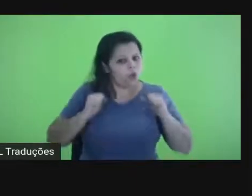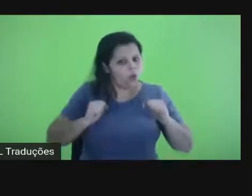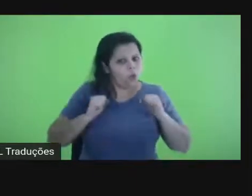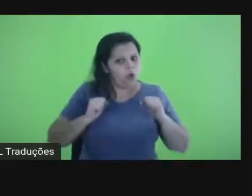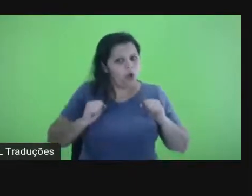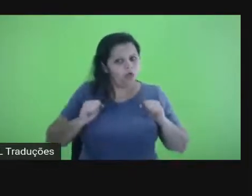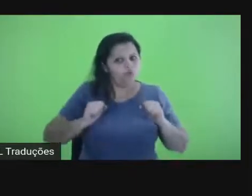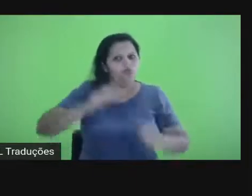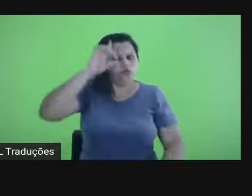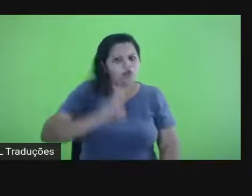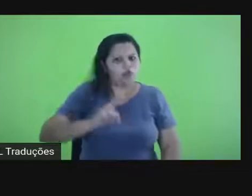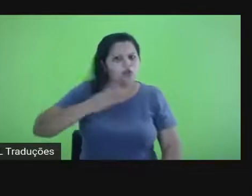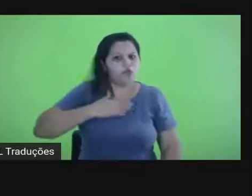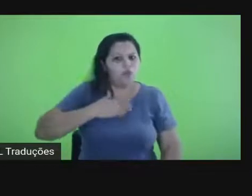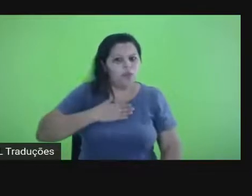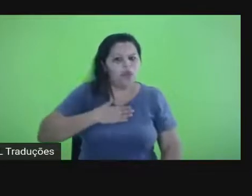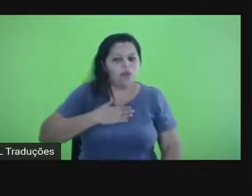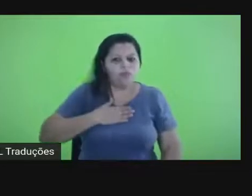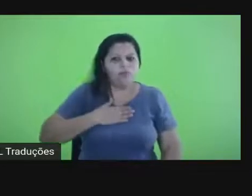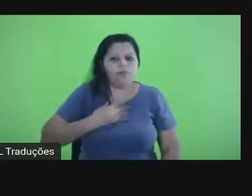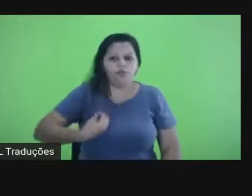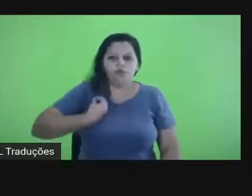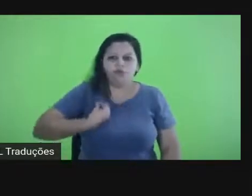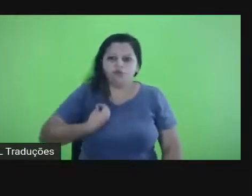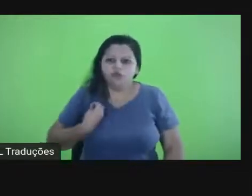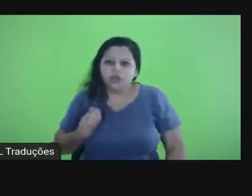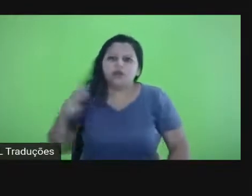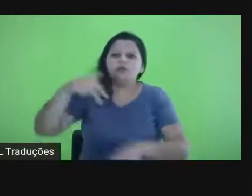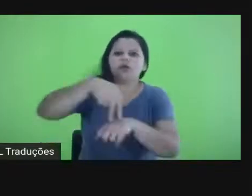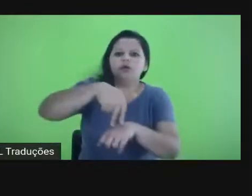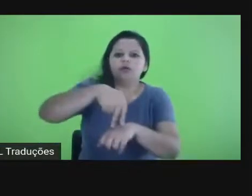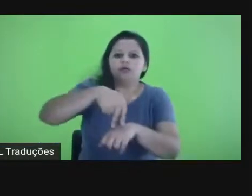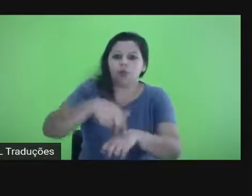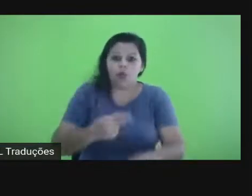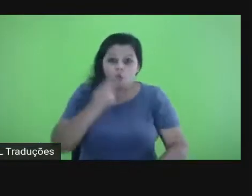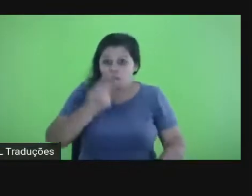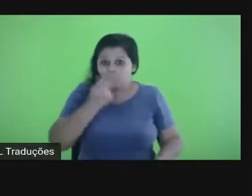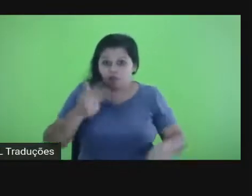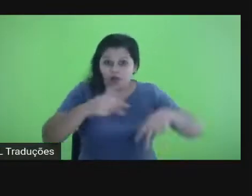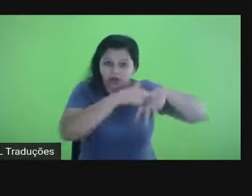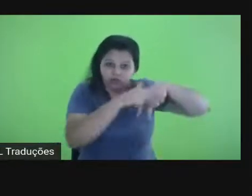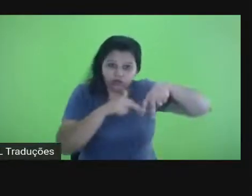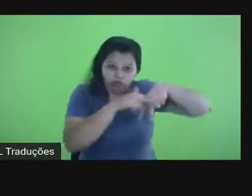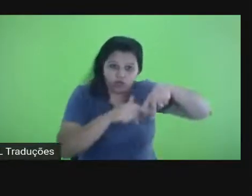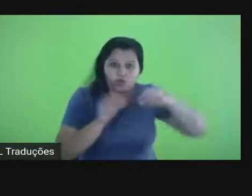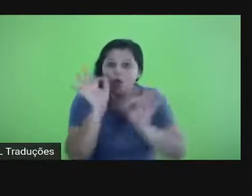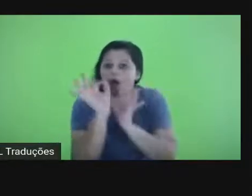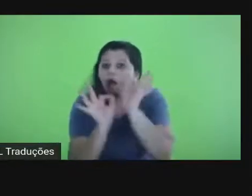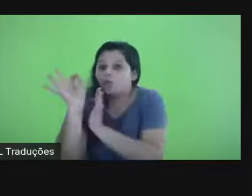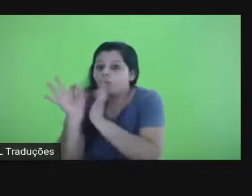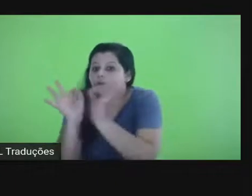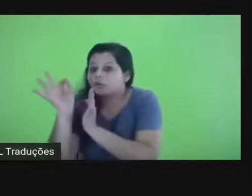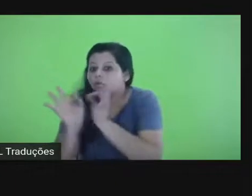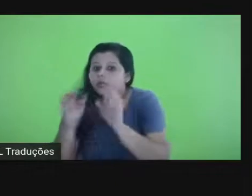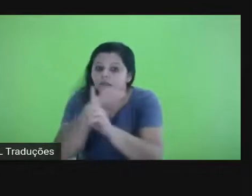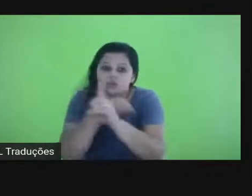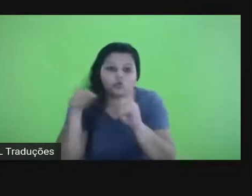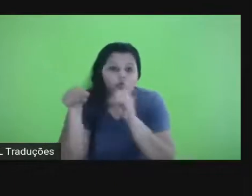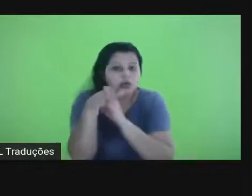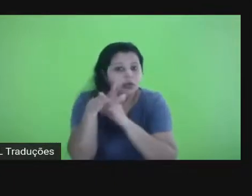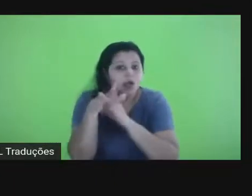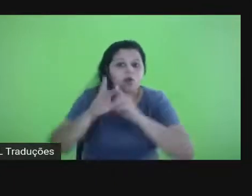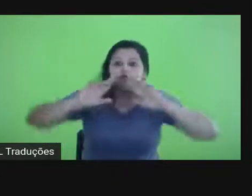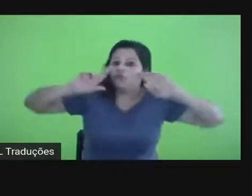aqui, né? Então, é isso. Quando a gente fala em gênero, a gente está falando da organização social das nossas diferenças biológicas. Acho outra